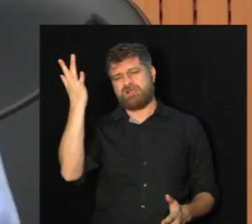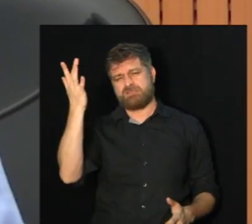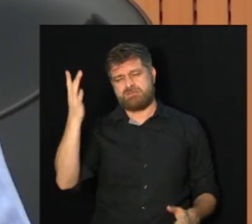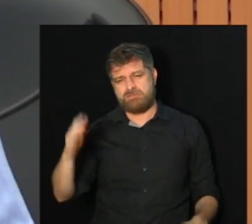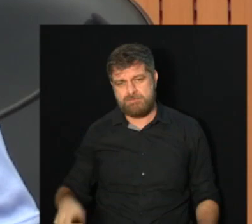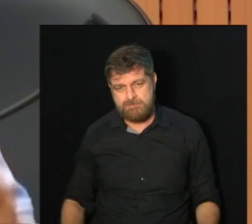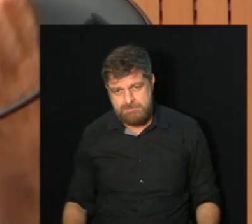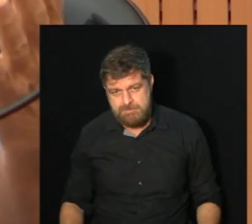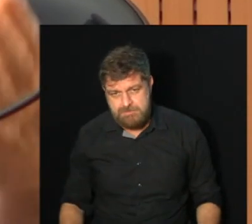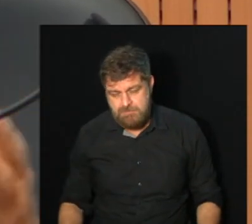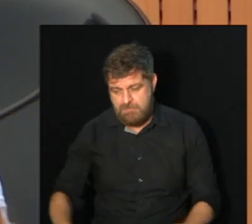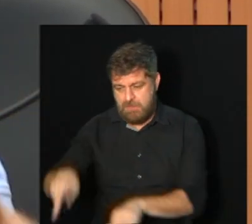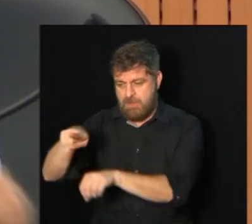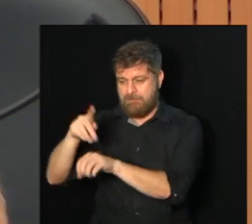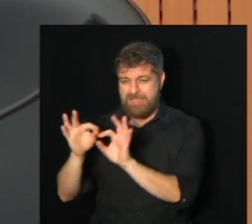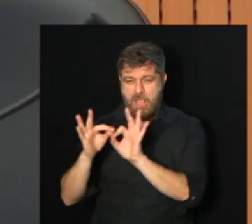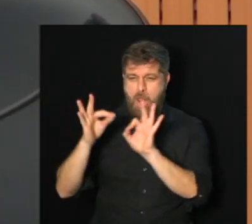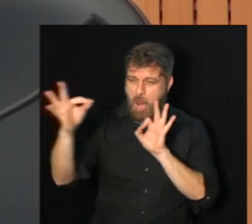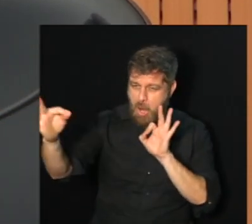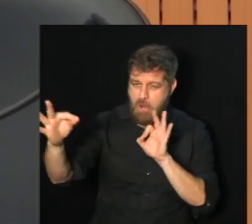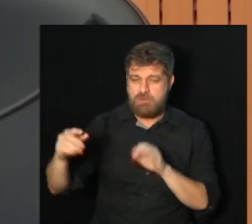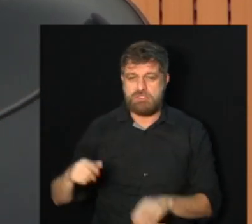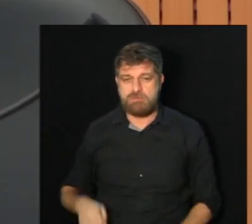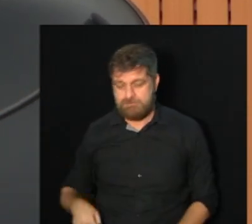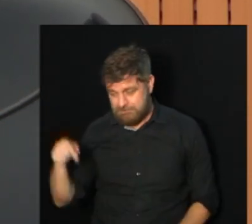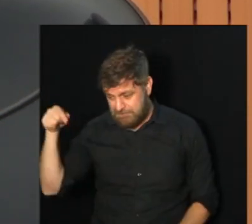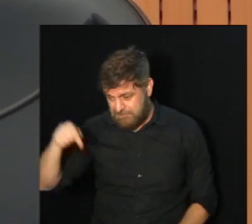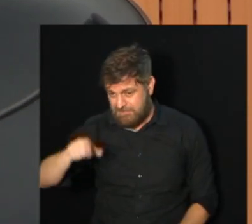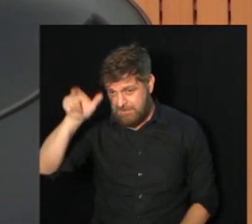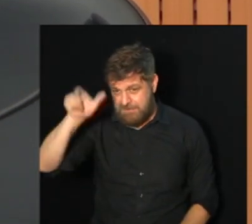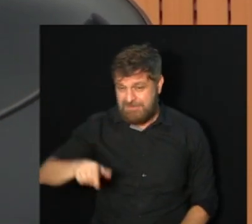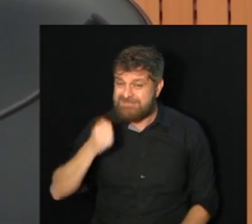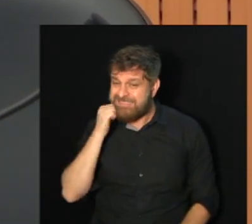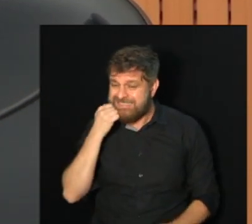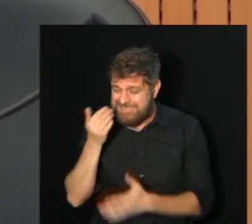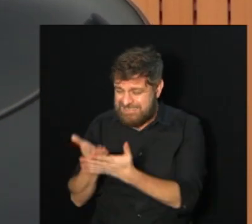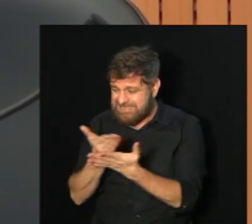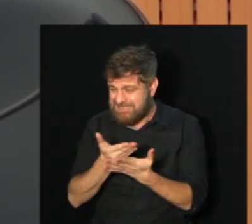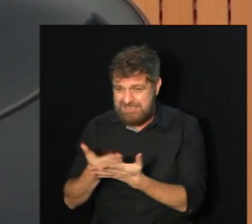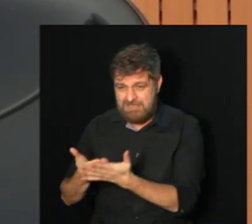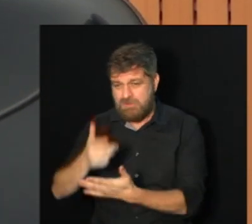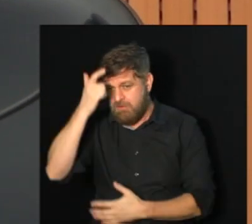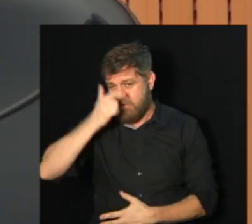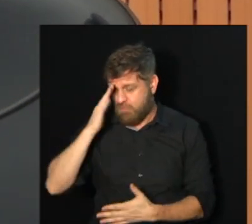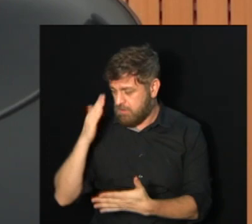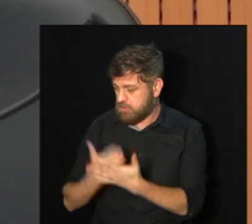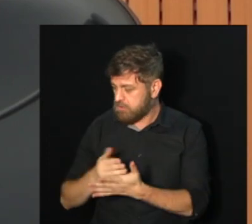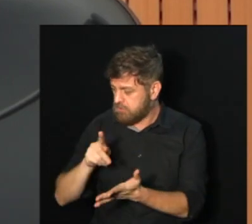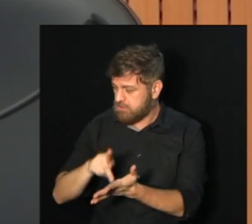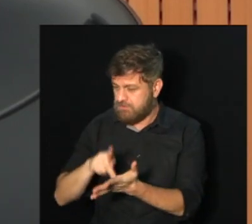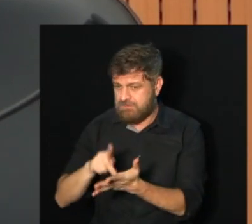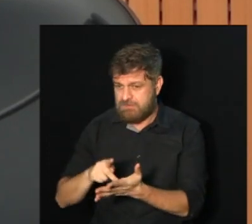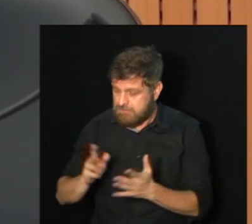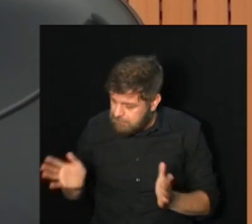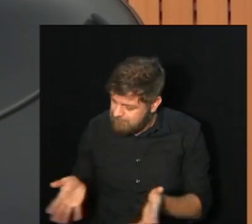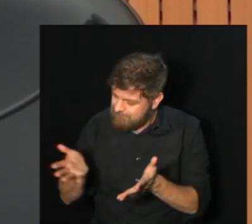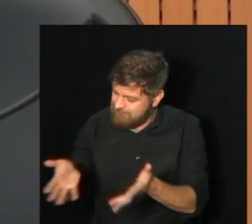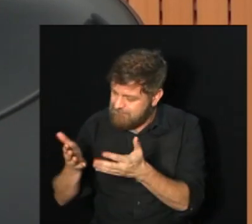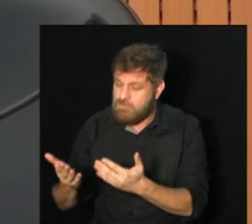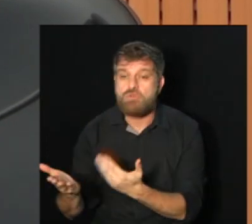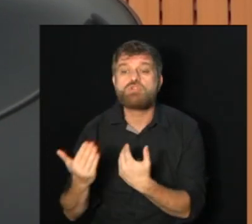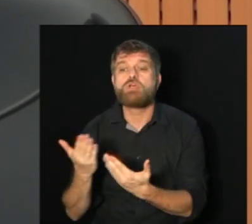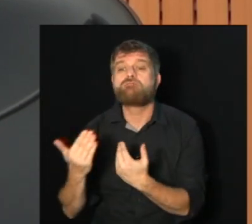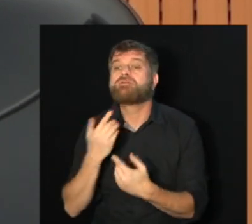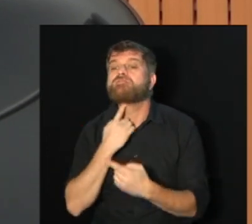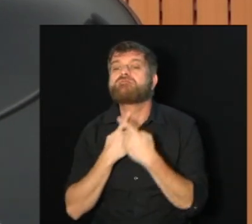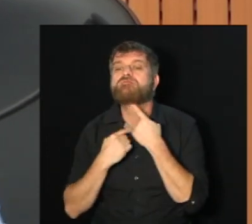tremenda. Então, graças a esse pessoal voltado à ciência, que eu tenho certeza que vai entusiasmar os jovens